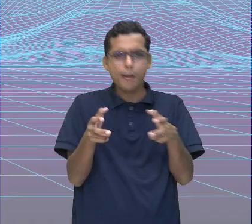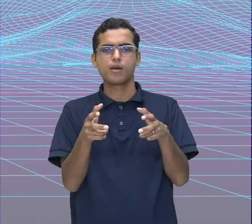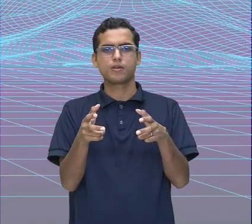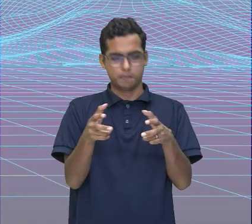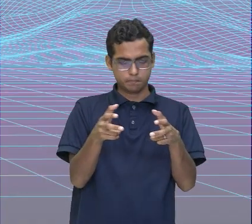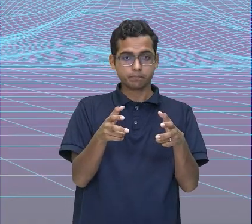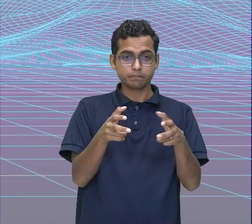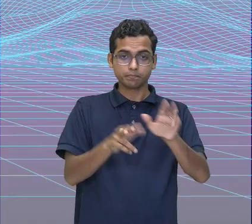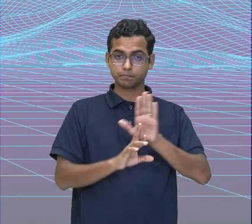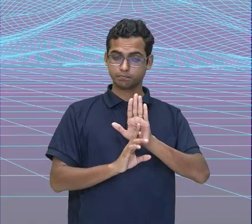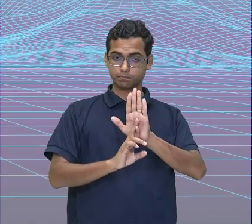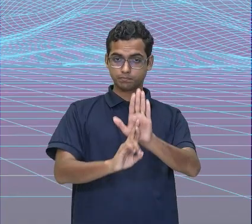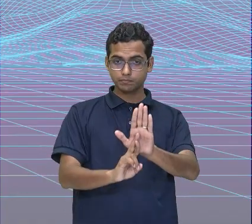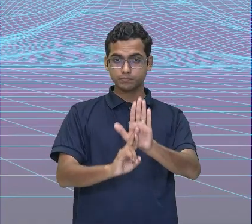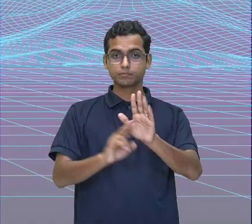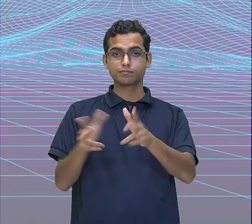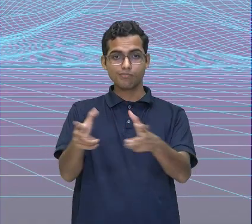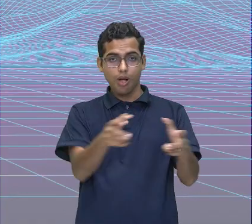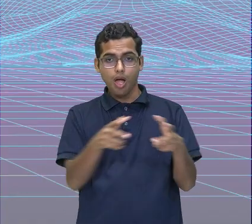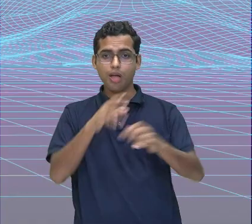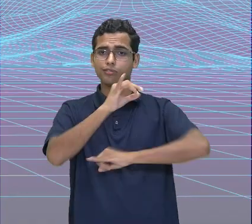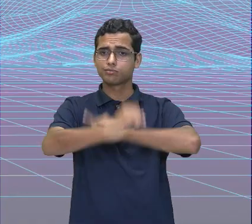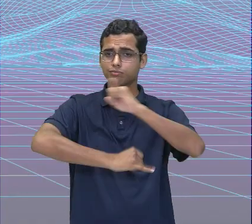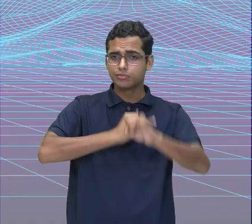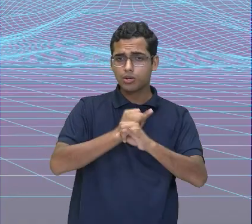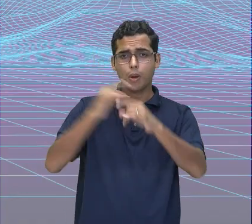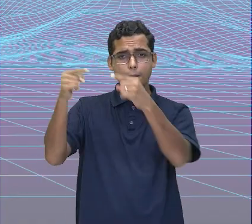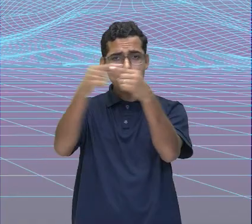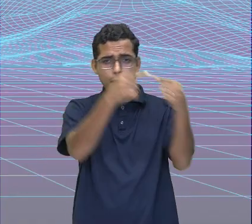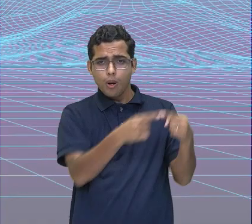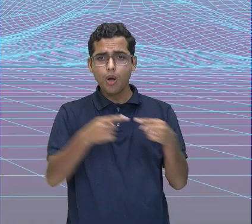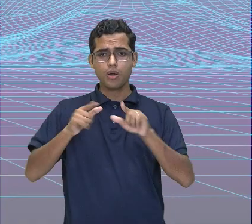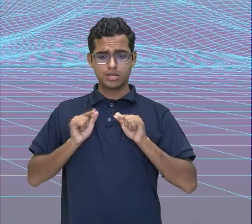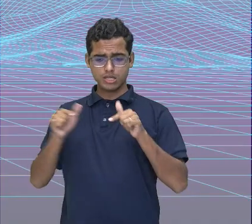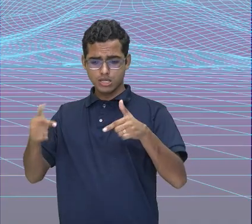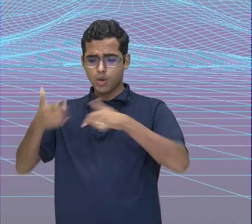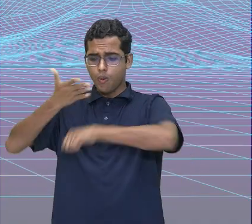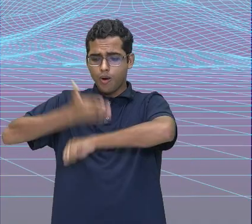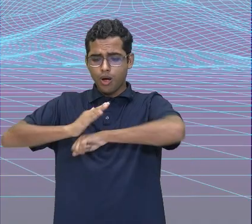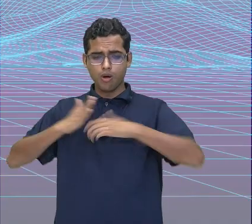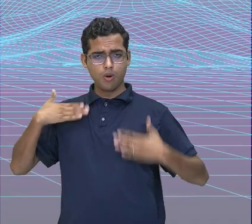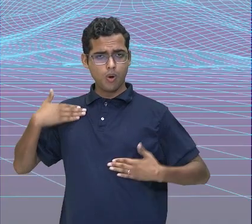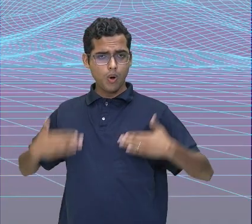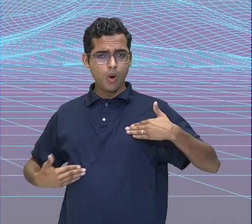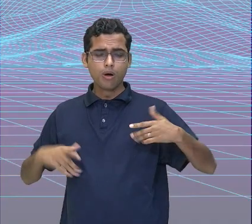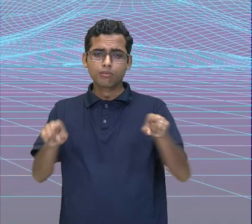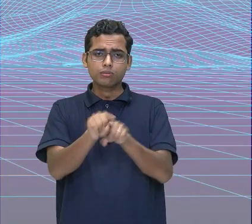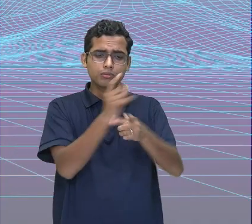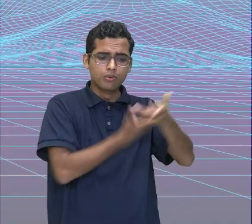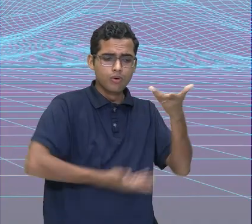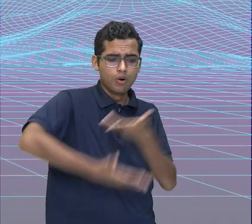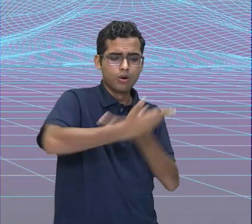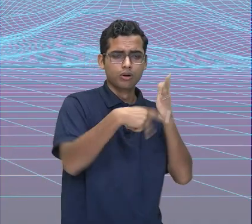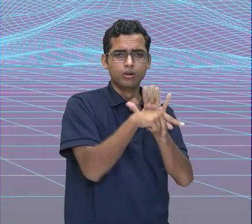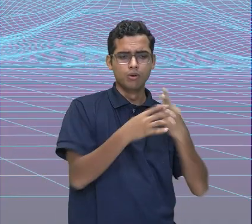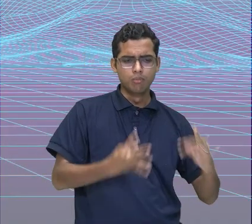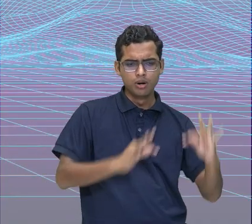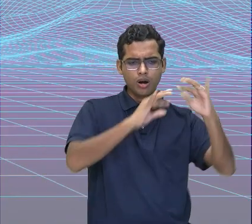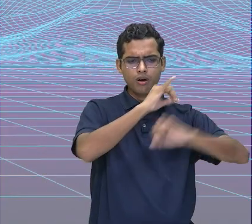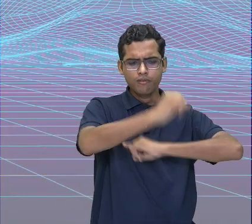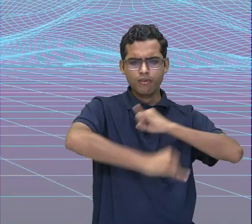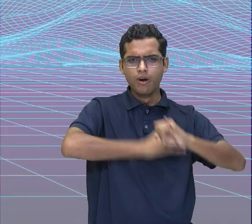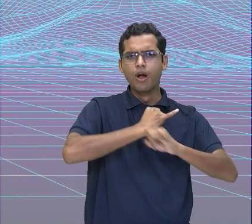eles representam, né, são jogos eletrônicos que combinam a atividade física e a interação digital. E eles têm ganhado